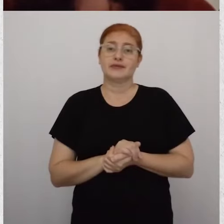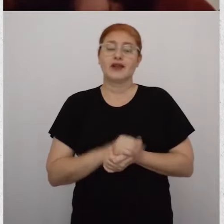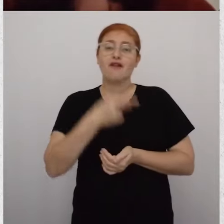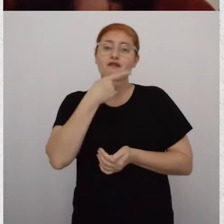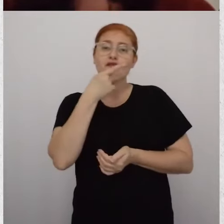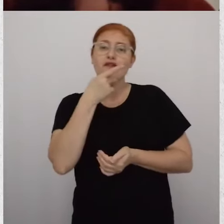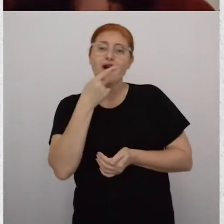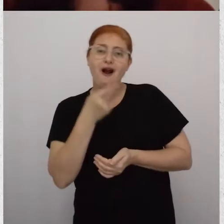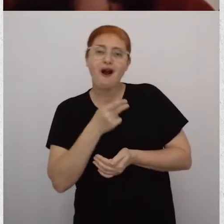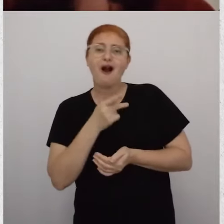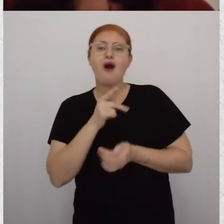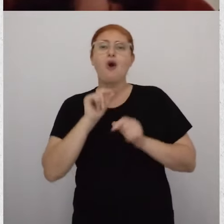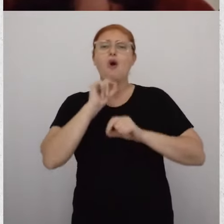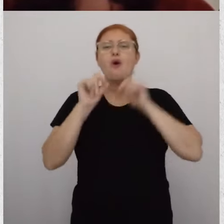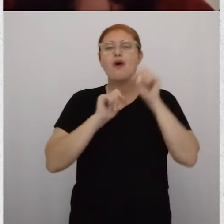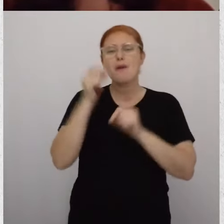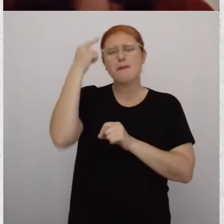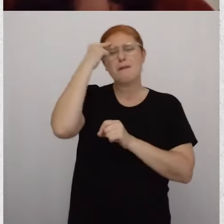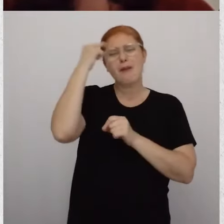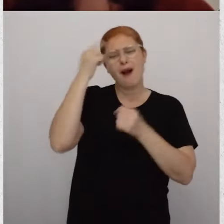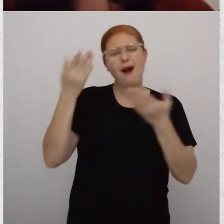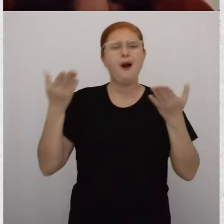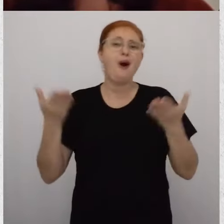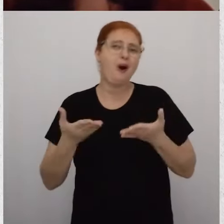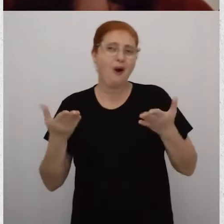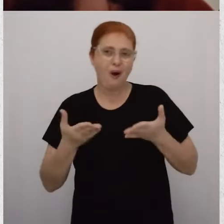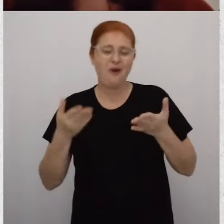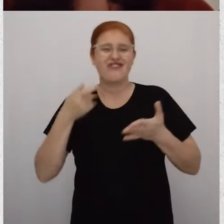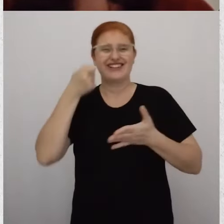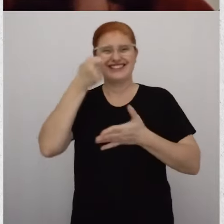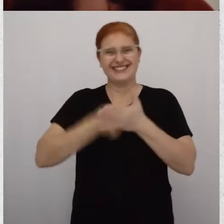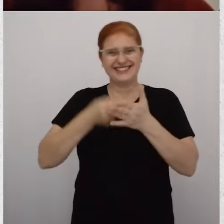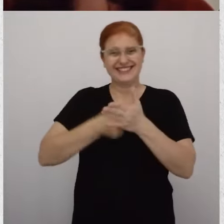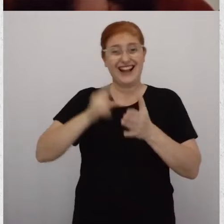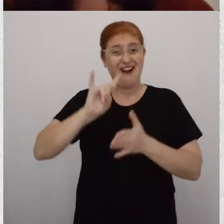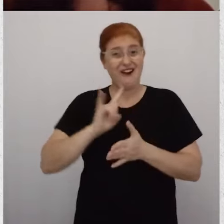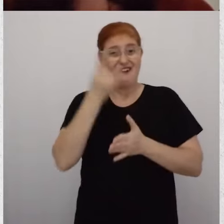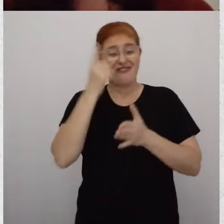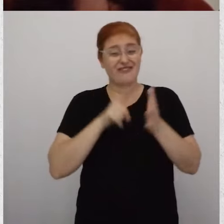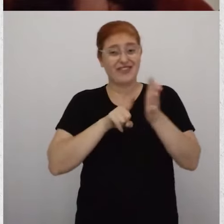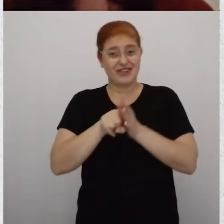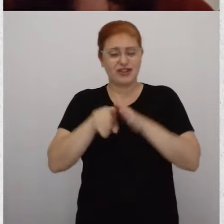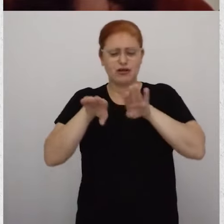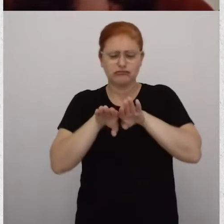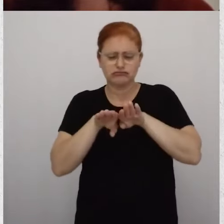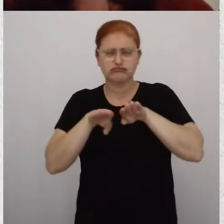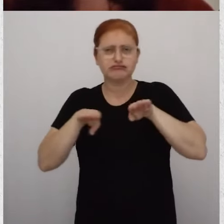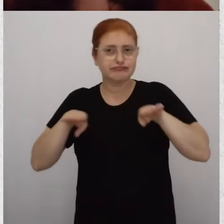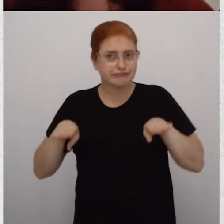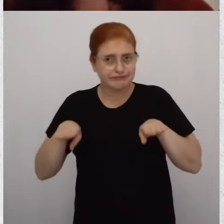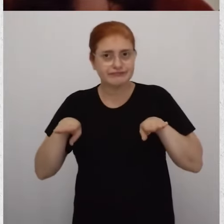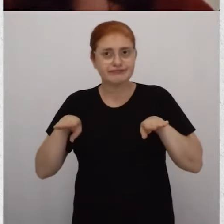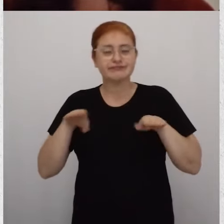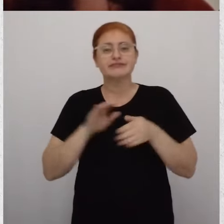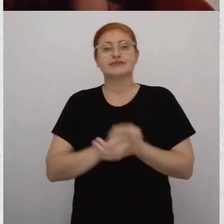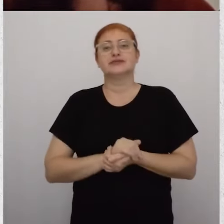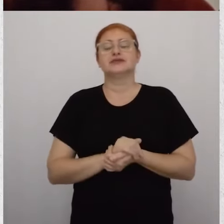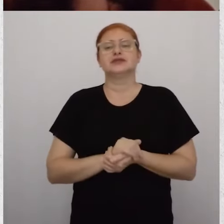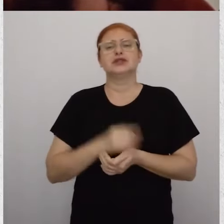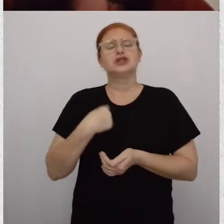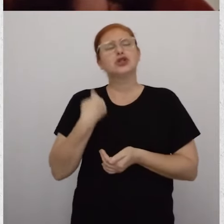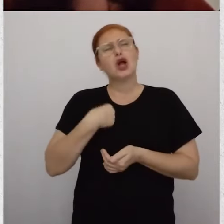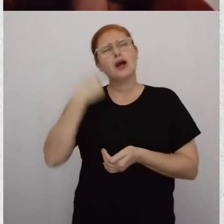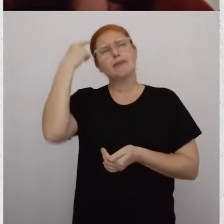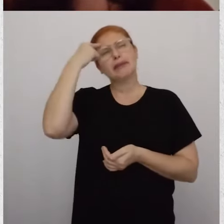dizer o que tu está pensando atualmente sobre isso. Vou tentar a última, sobre a horizontalidade. Né? A gente pensa